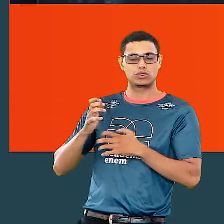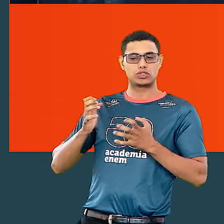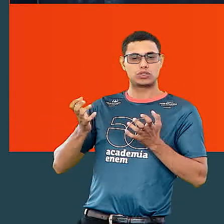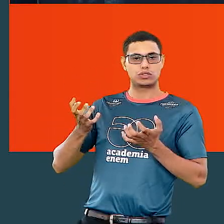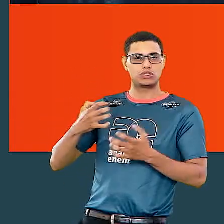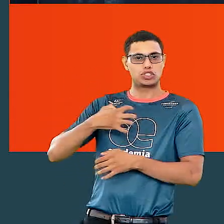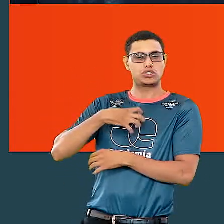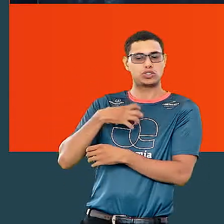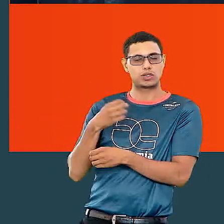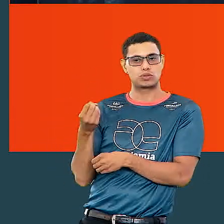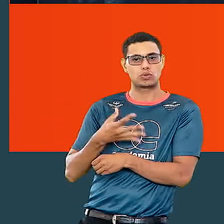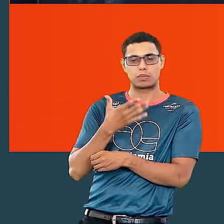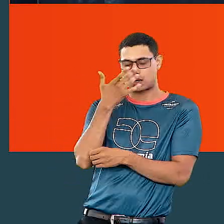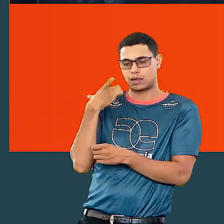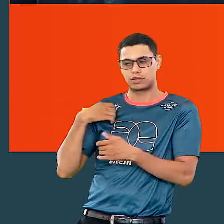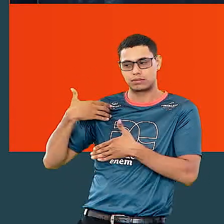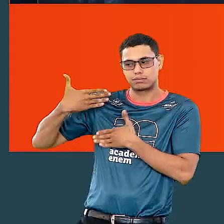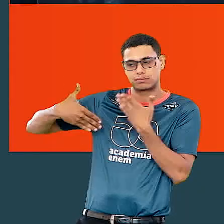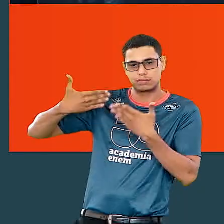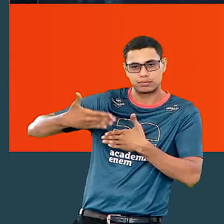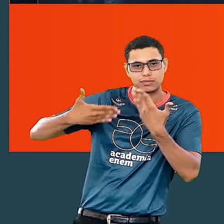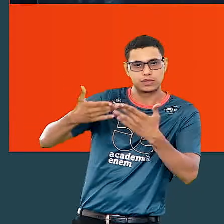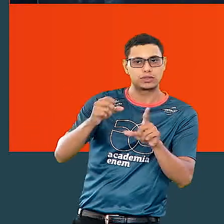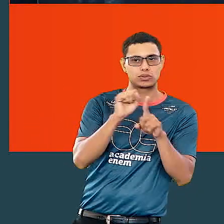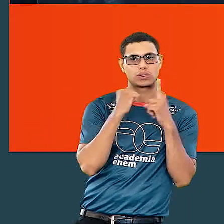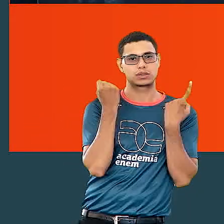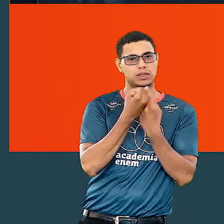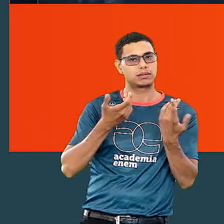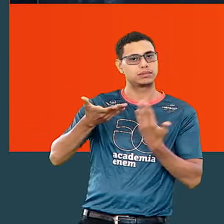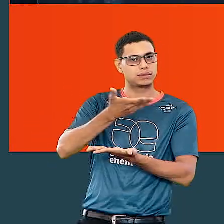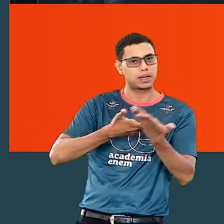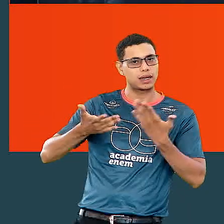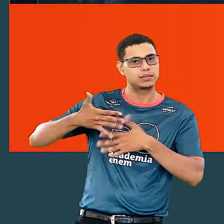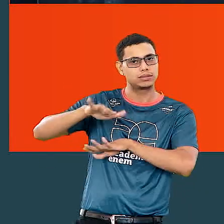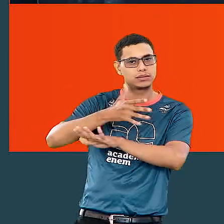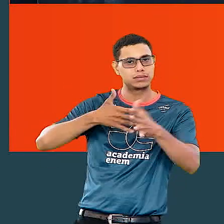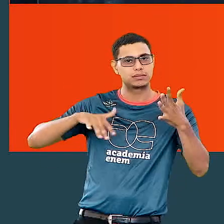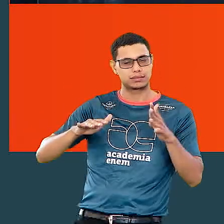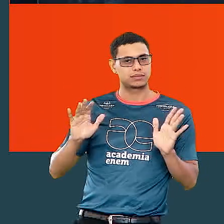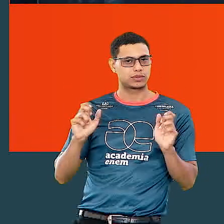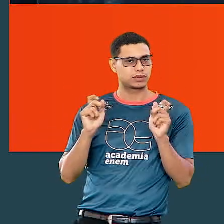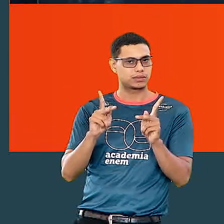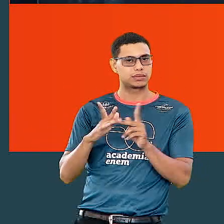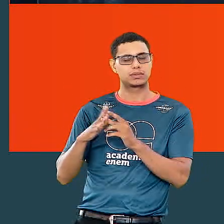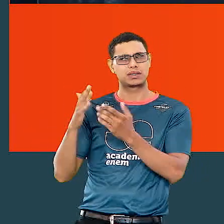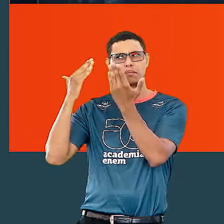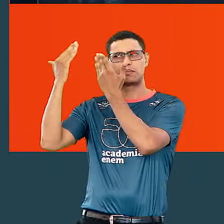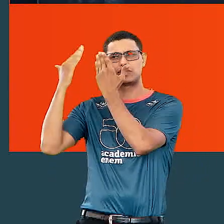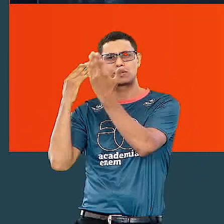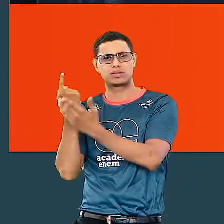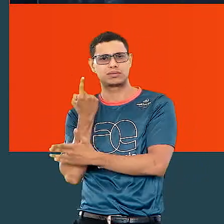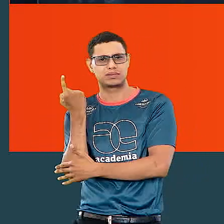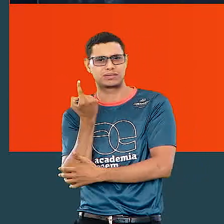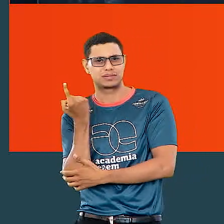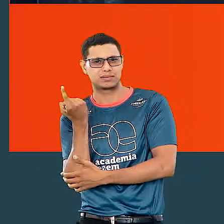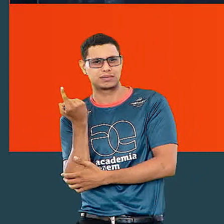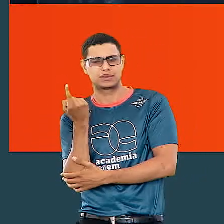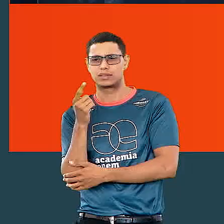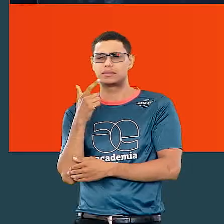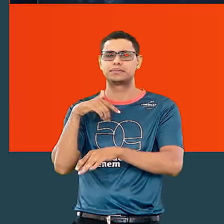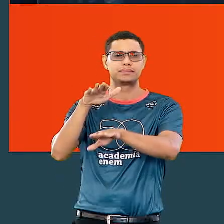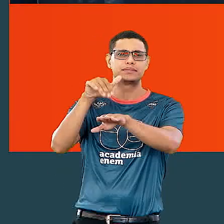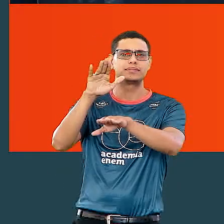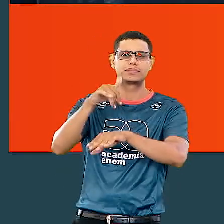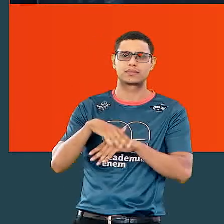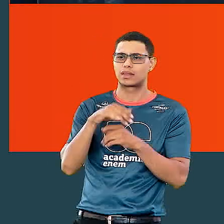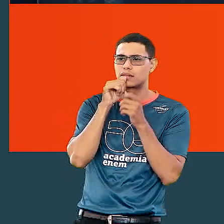ela esteja ali naquele processo. Então, sociais interativas. Psicológicas individuais. Ei, mano,